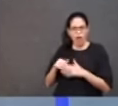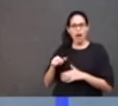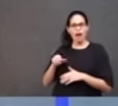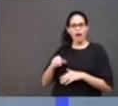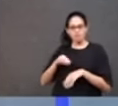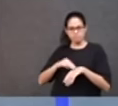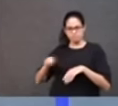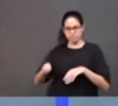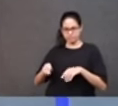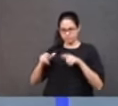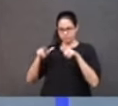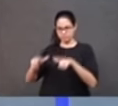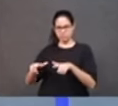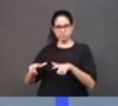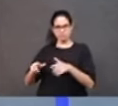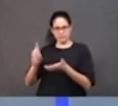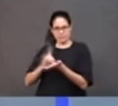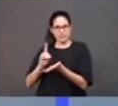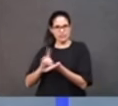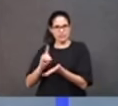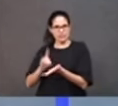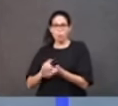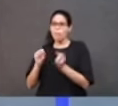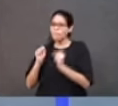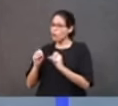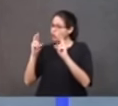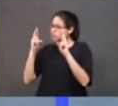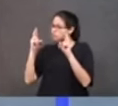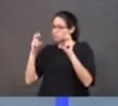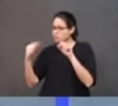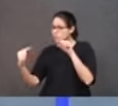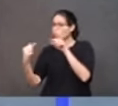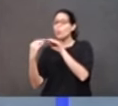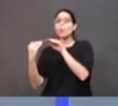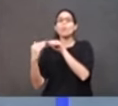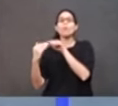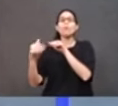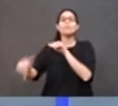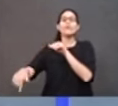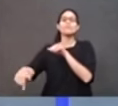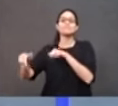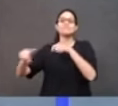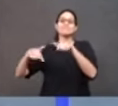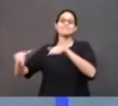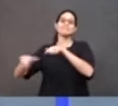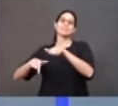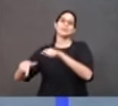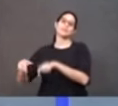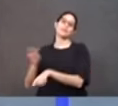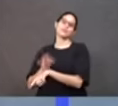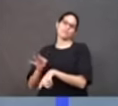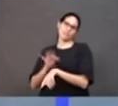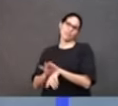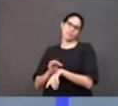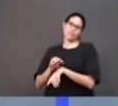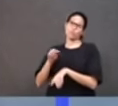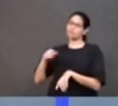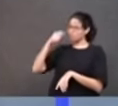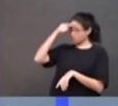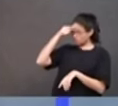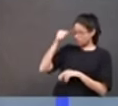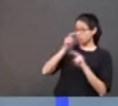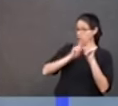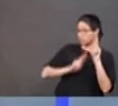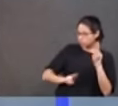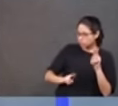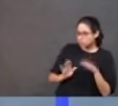temas diretamente relacionados à atividade do servidor. E a universidade poderá, desta forma, além de favorecer, né,